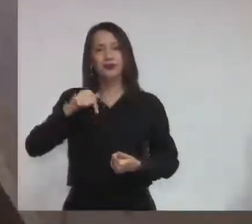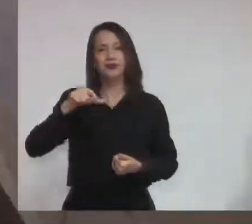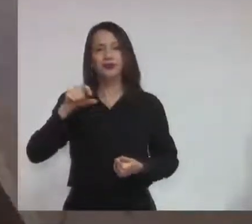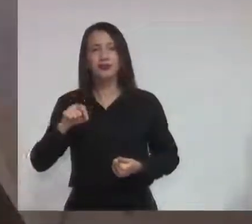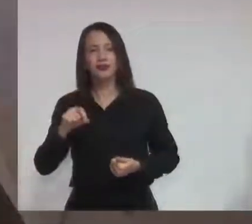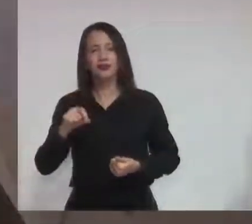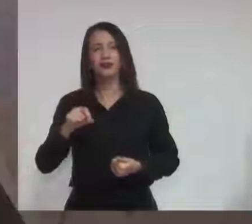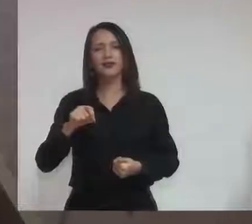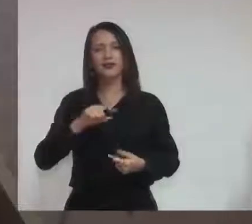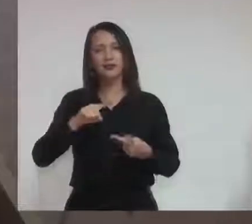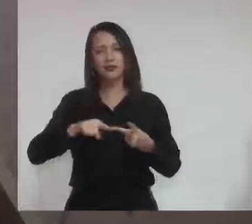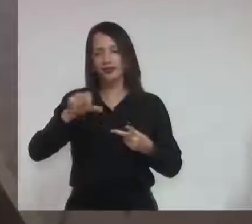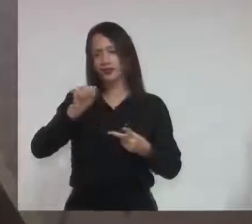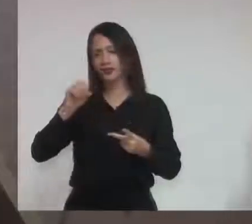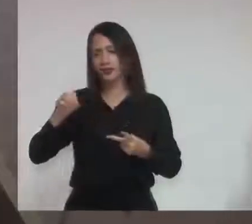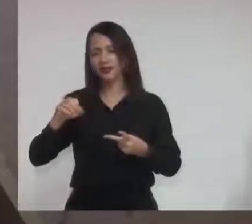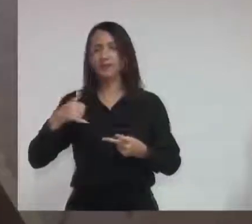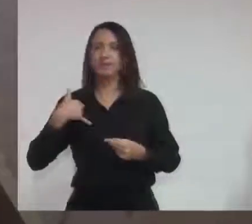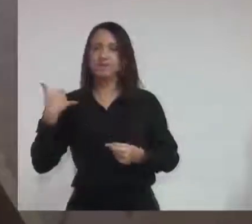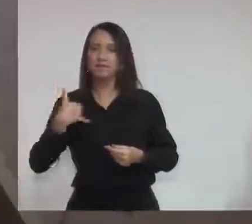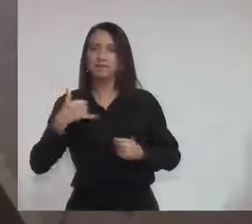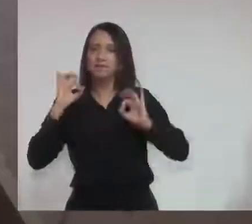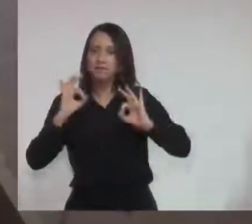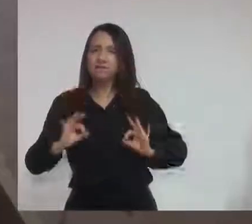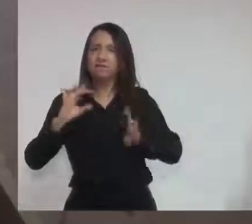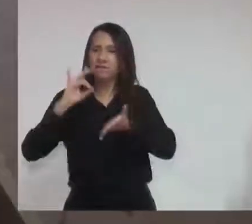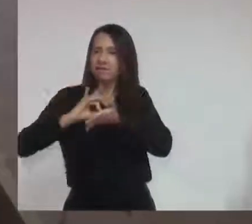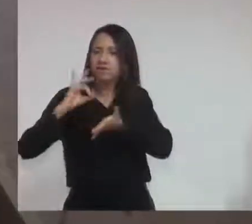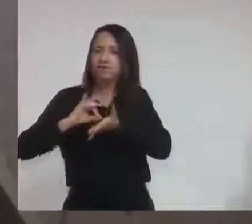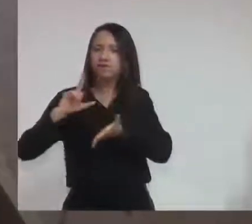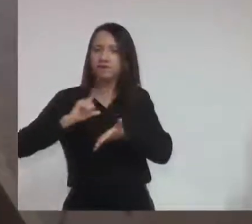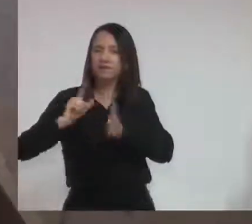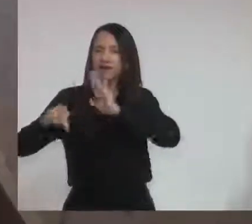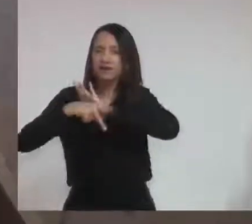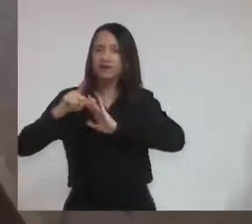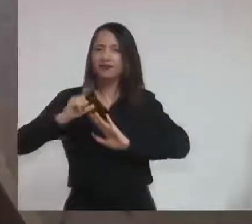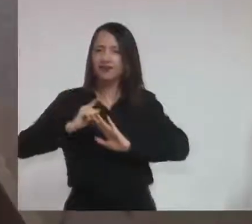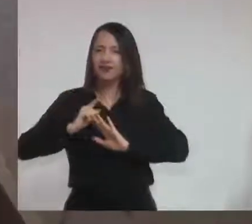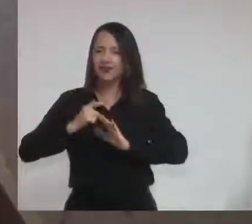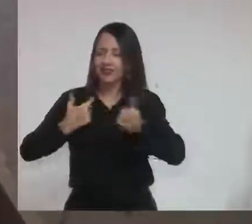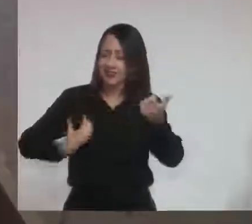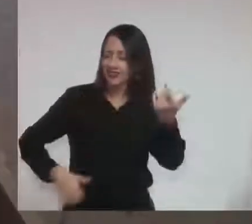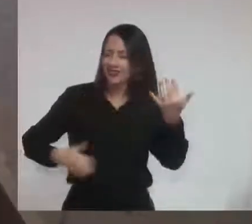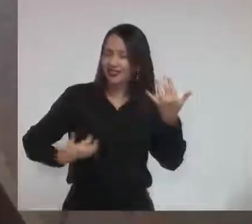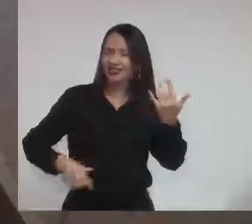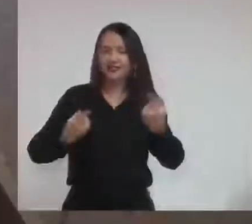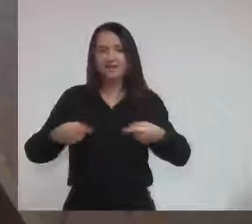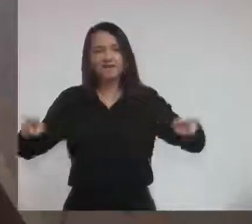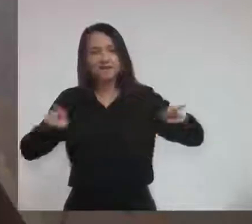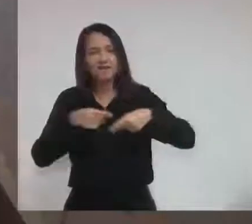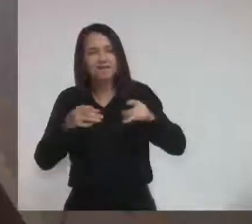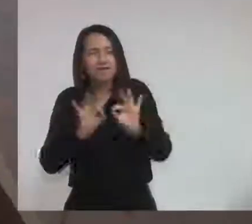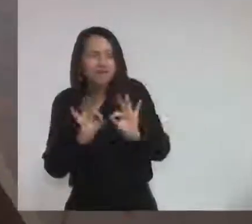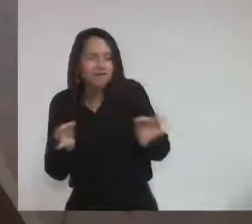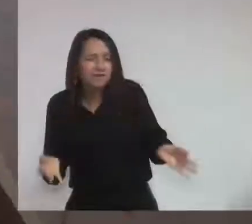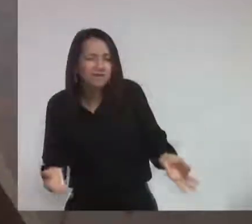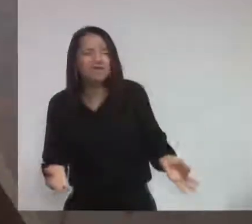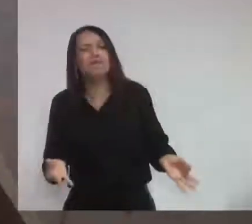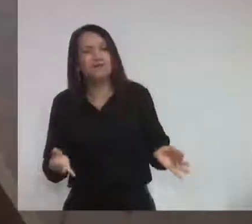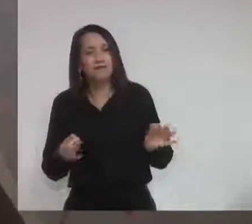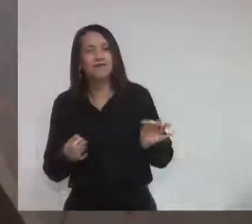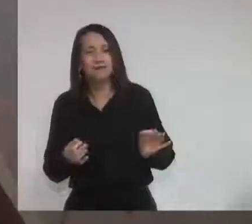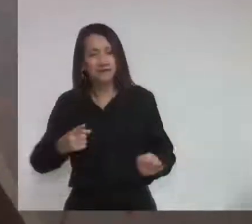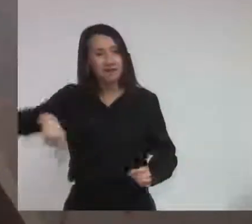mais, da verdadeira música sertaneja de raiz, e além da apresentação de catira, que são todos, e